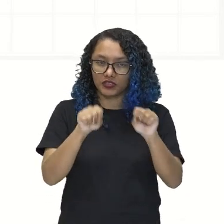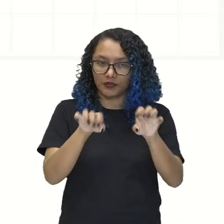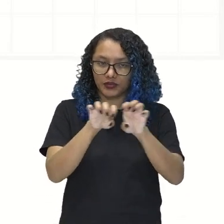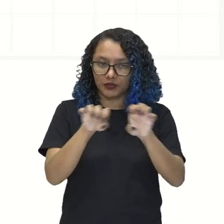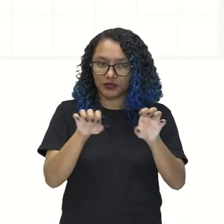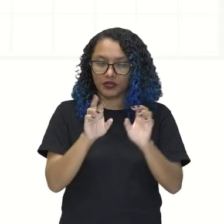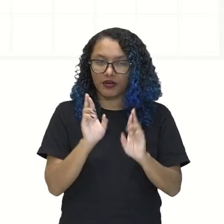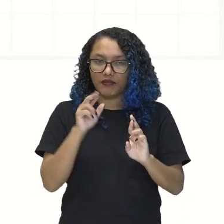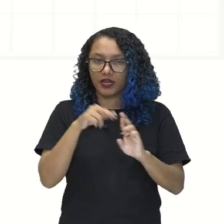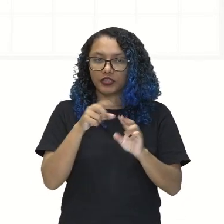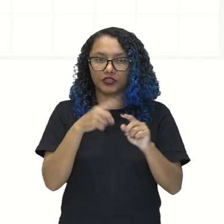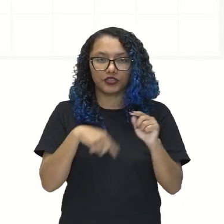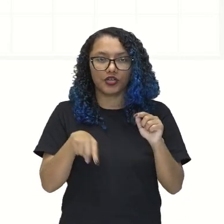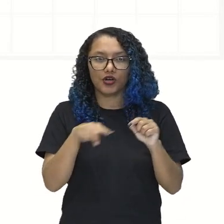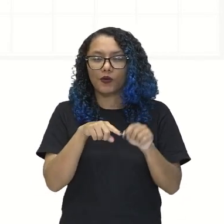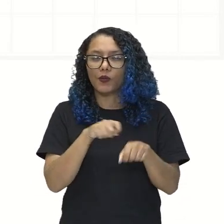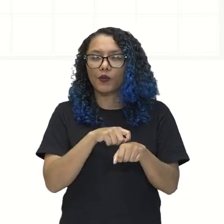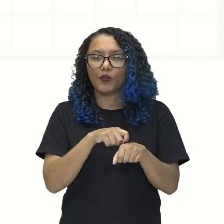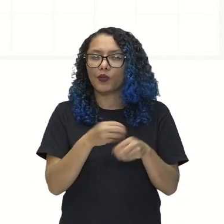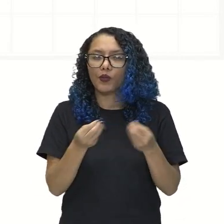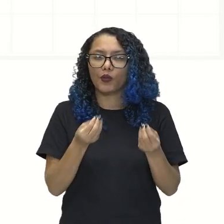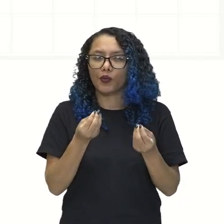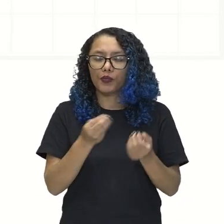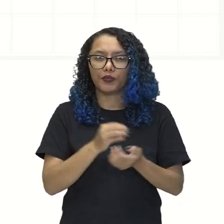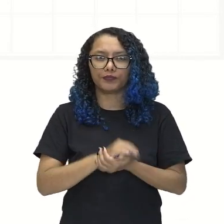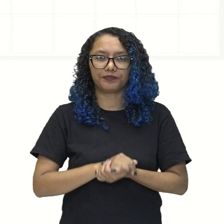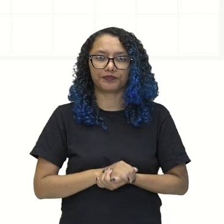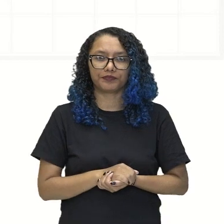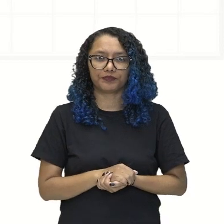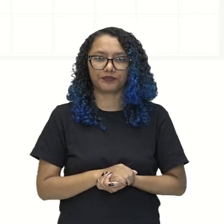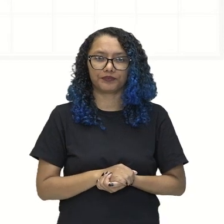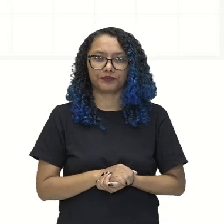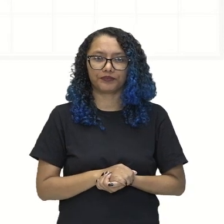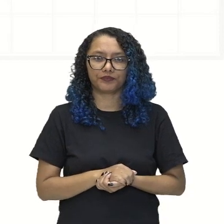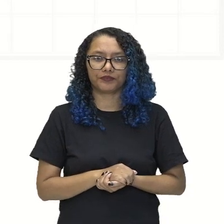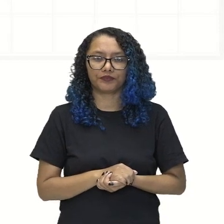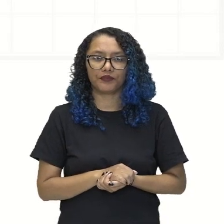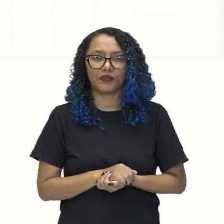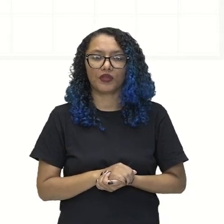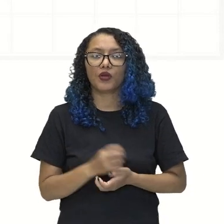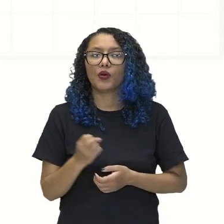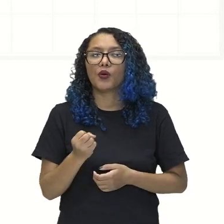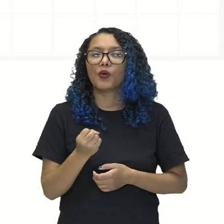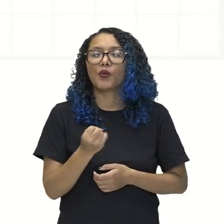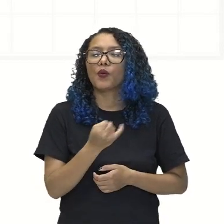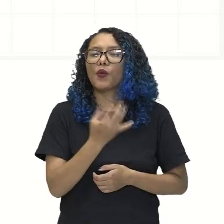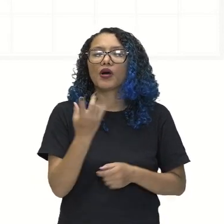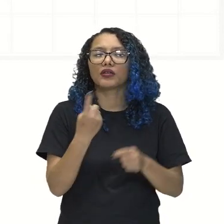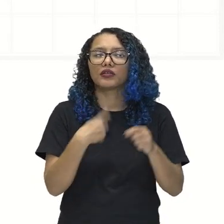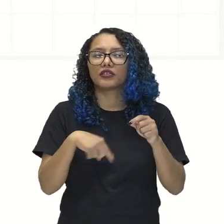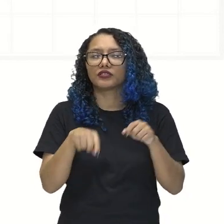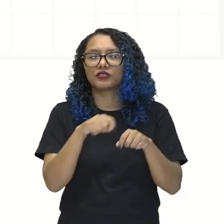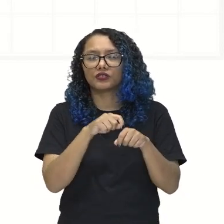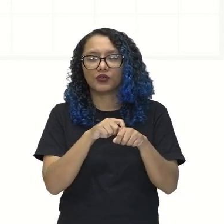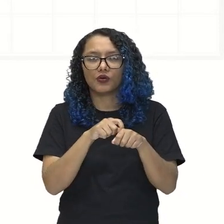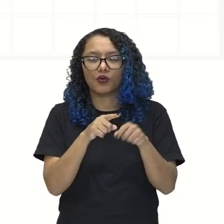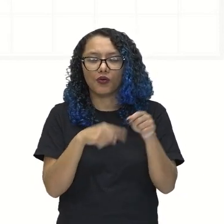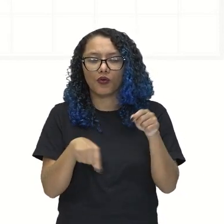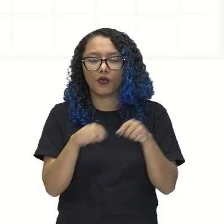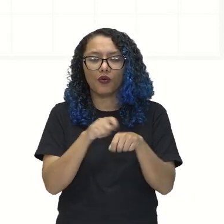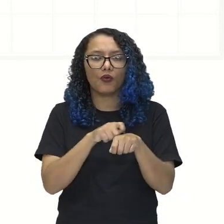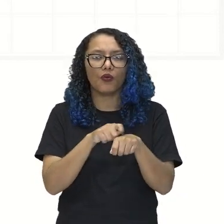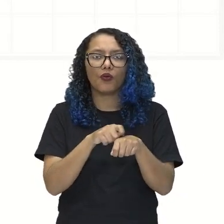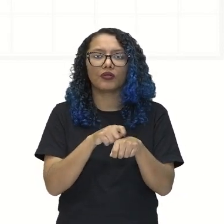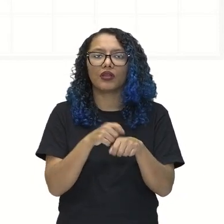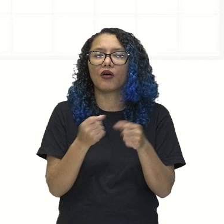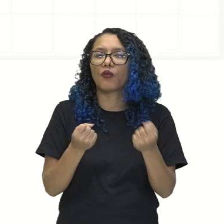carros. Ora, meu povo, no carro, quantas rodas nós temos? Um carro,